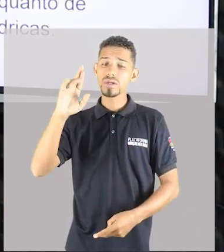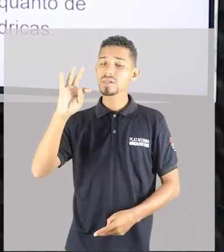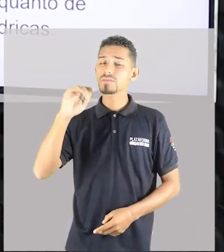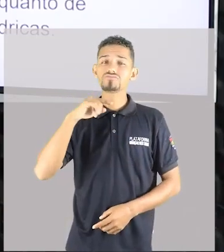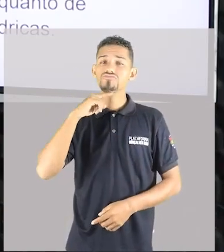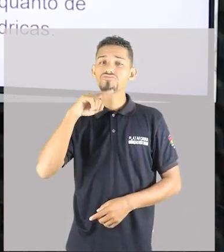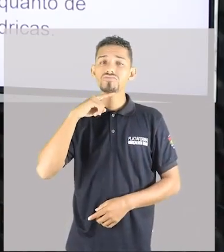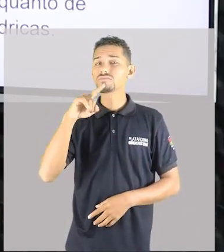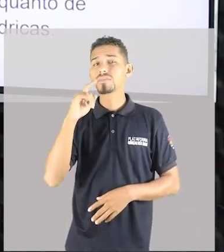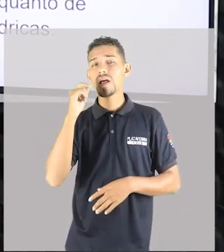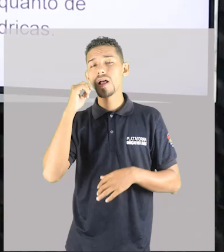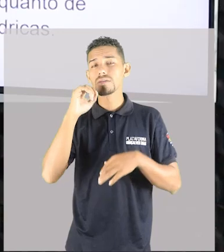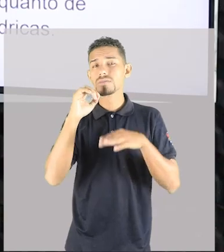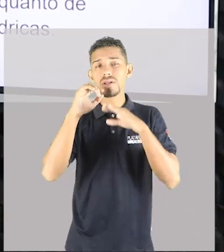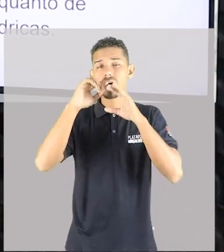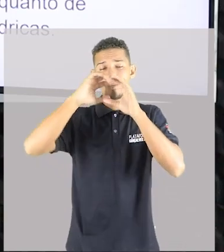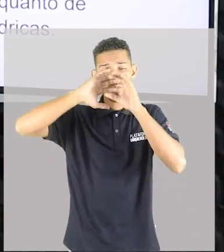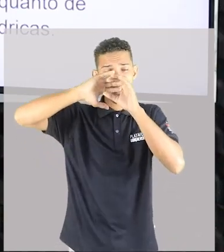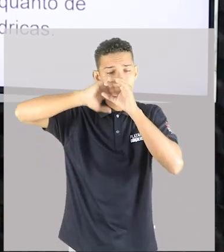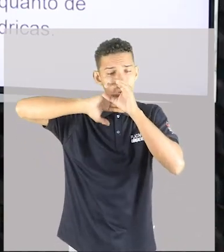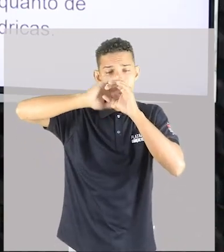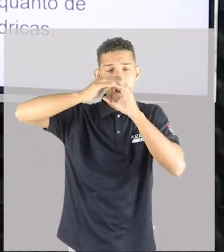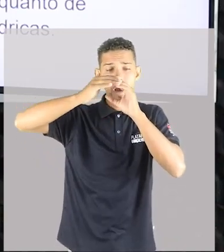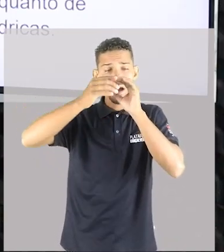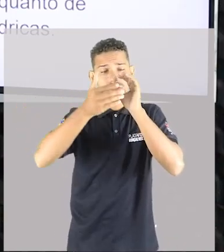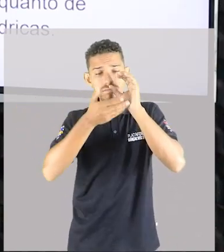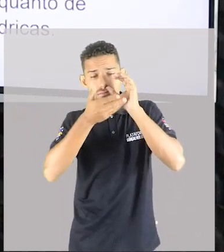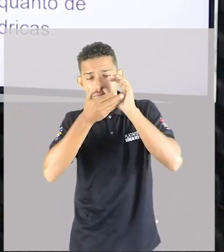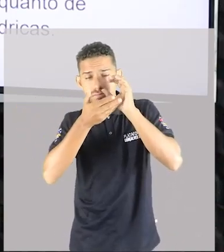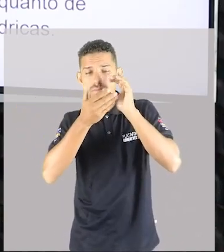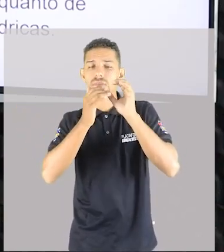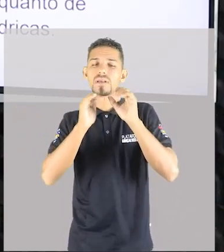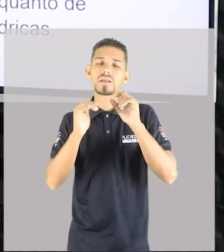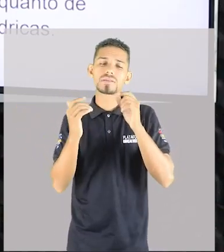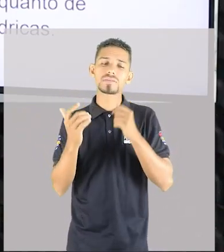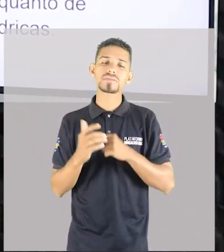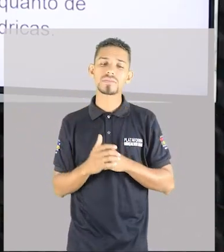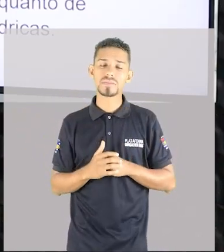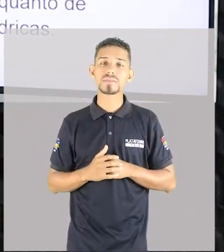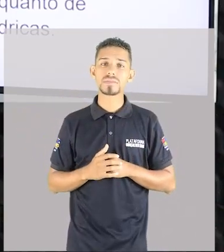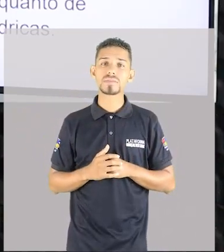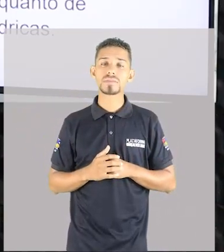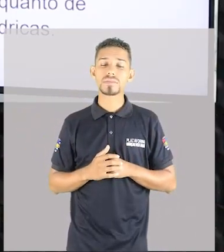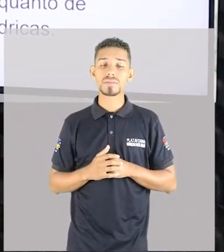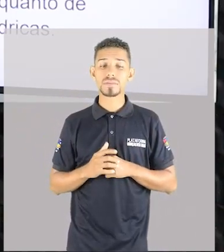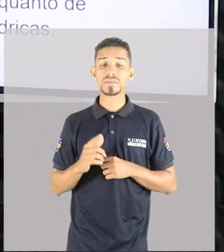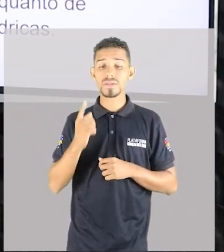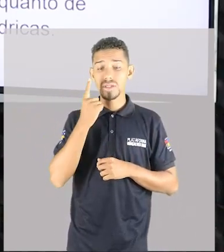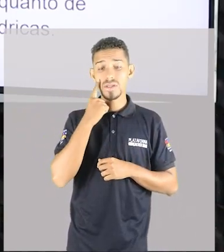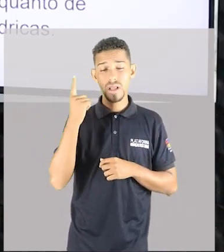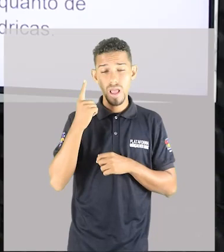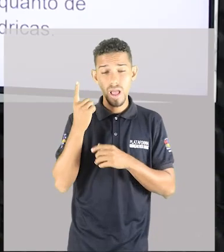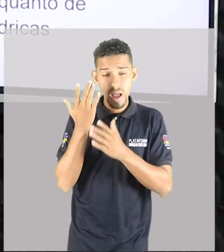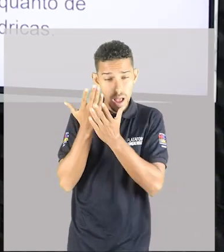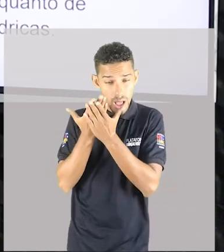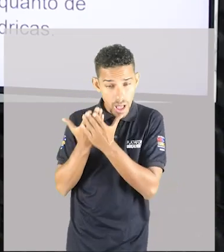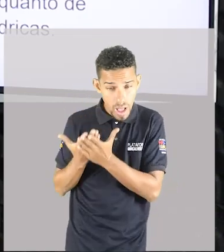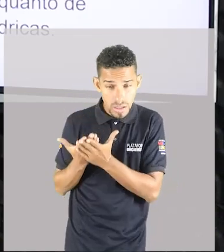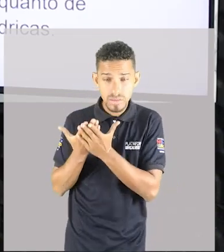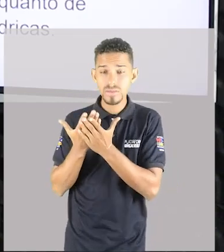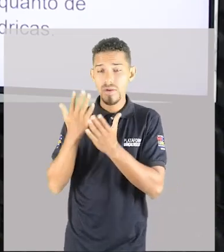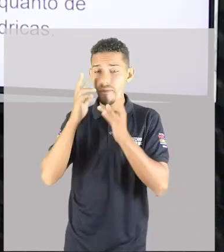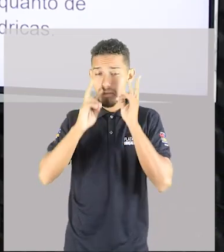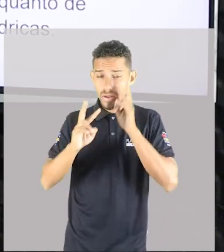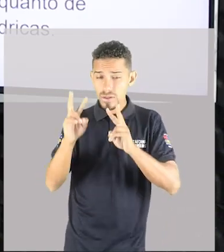não são muito esféricos, eles são meio irregulares. Esse distúrbio visual é bastante comum e faz com